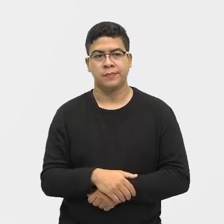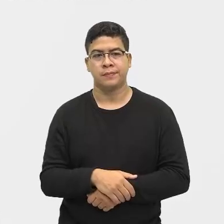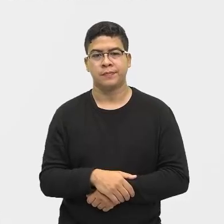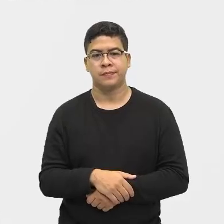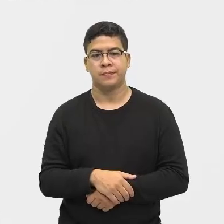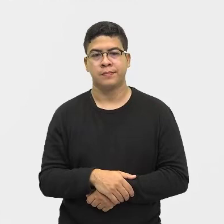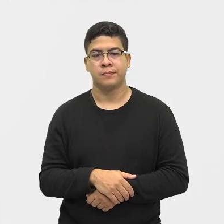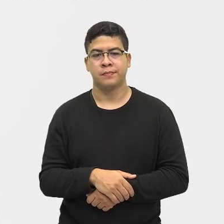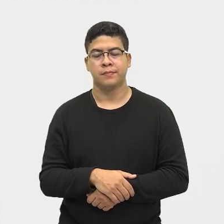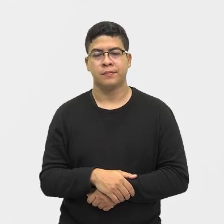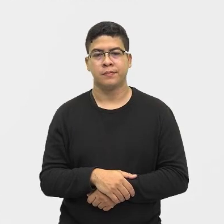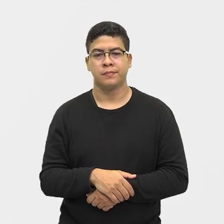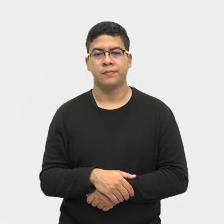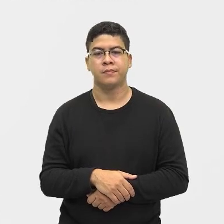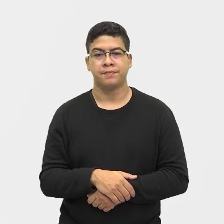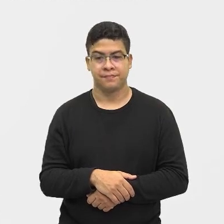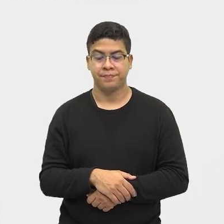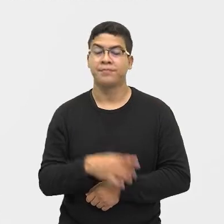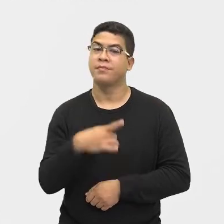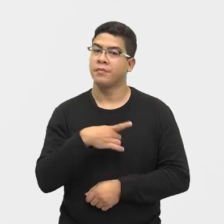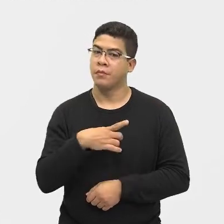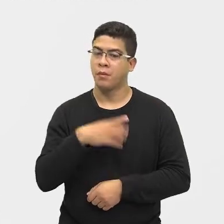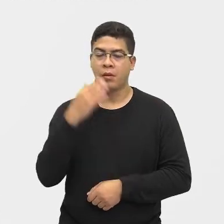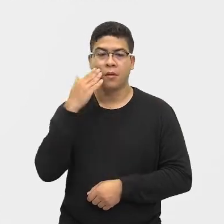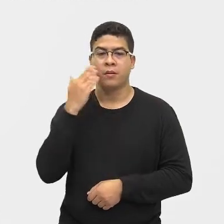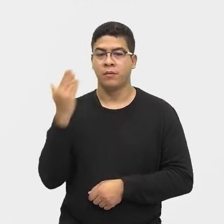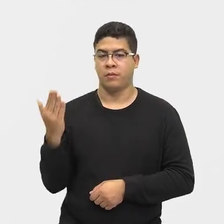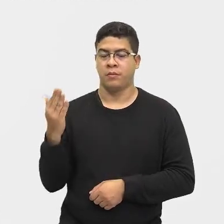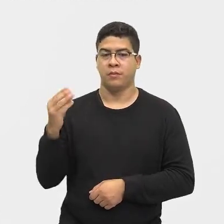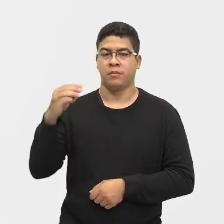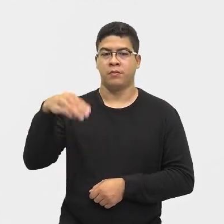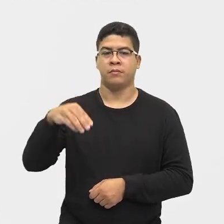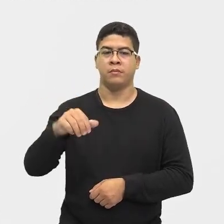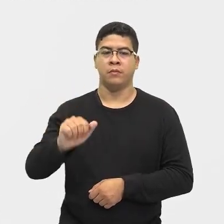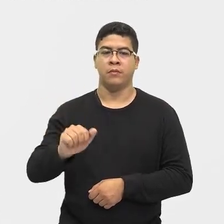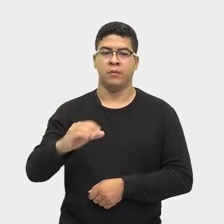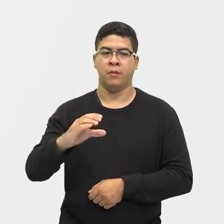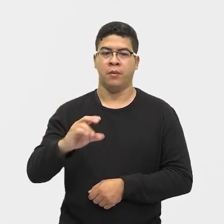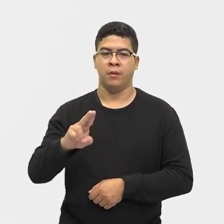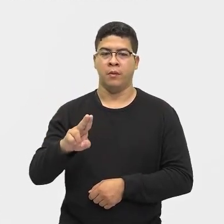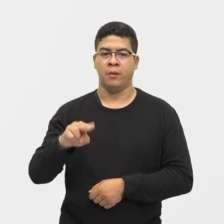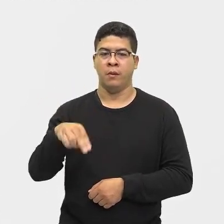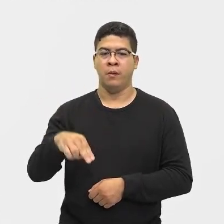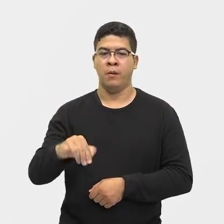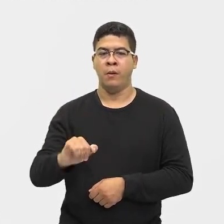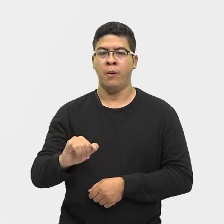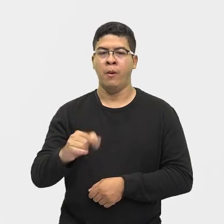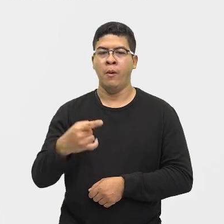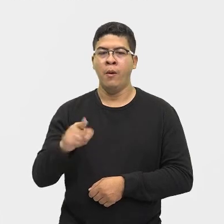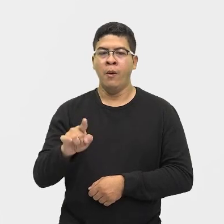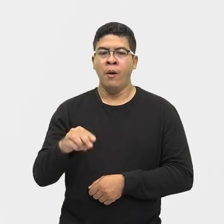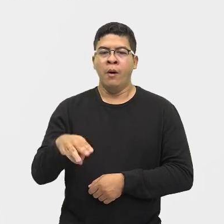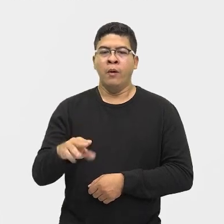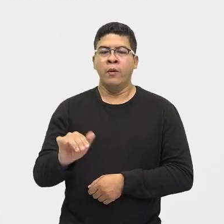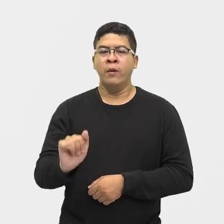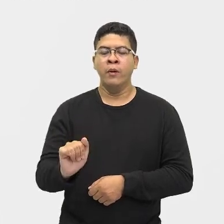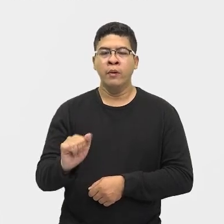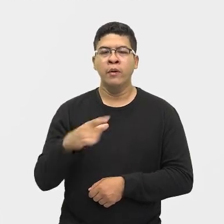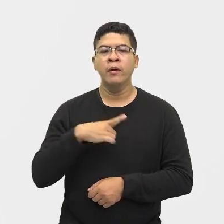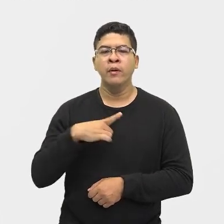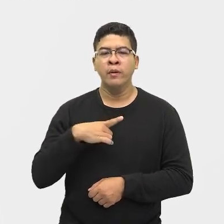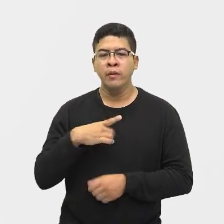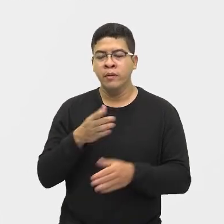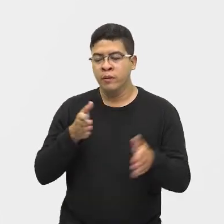só. Então temos aí Macunaíma, também Macunaíma, que